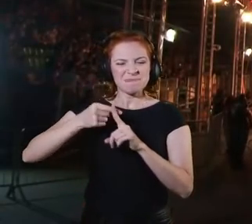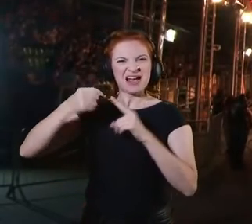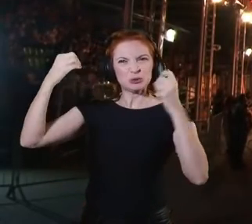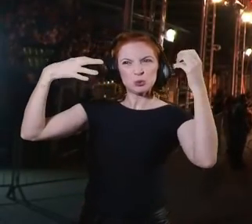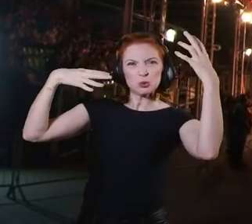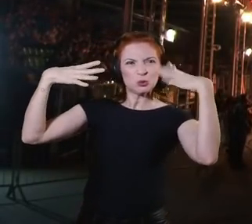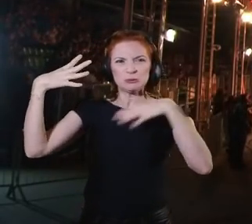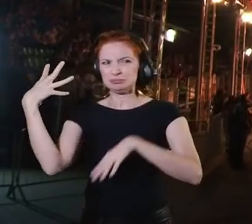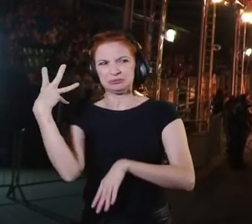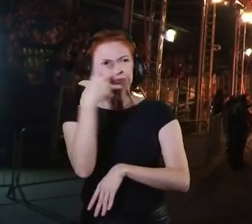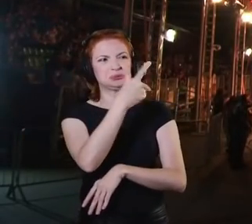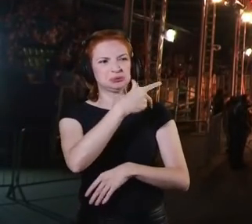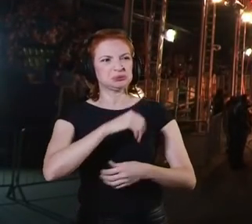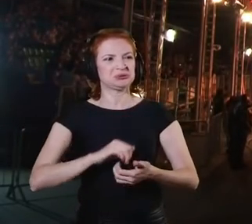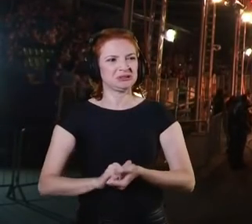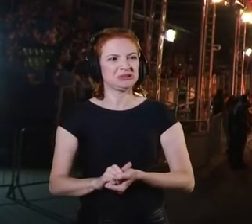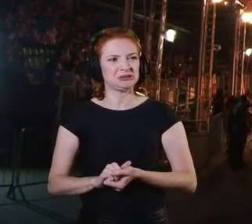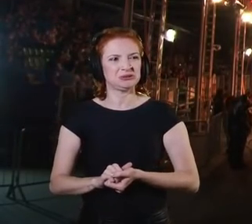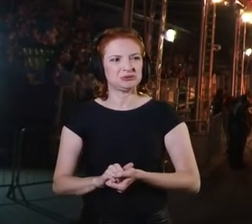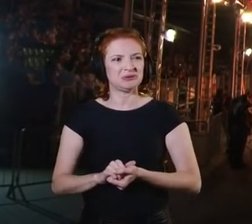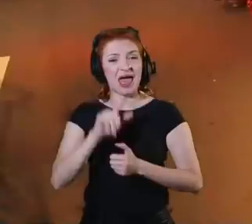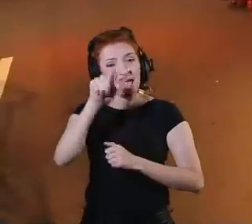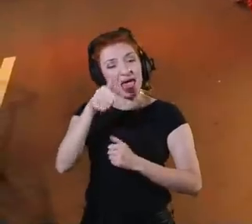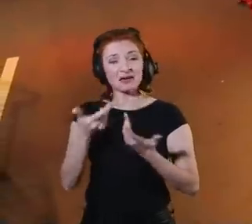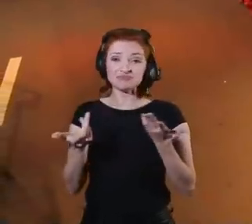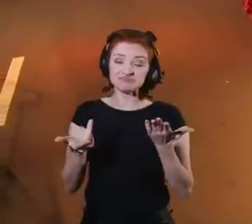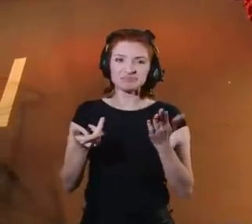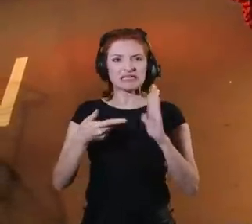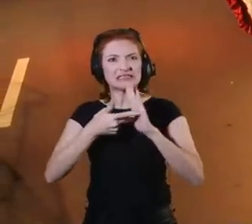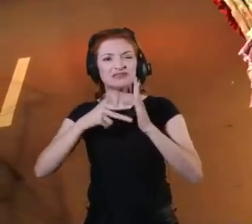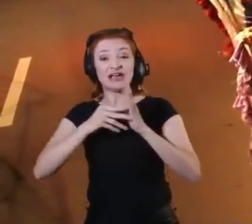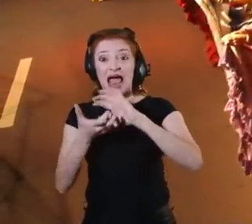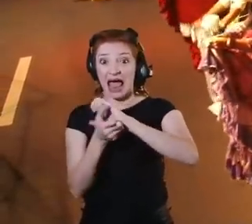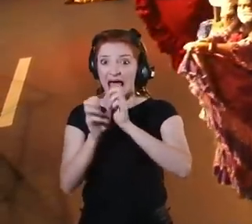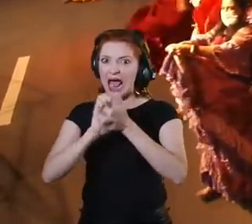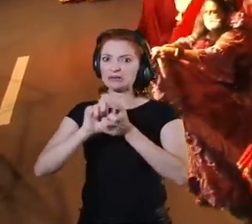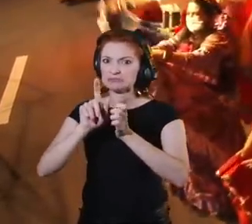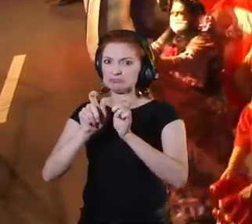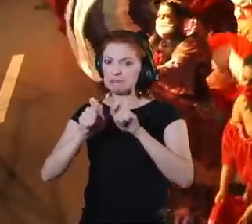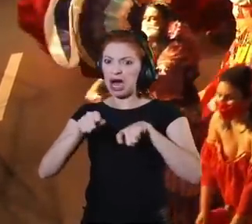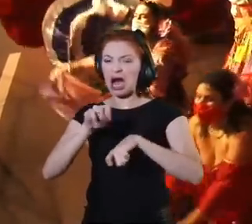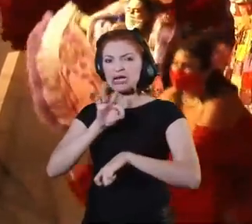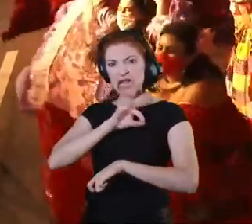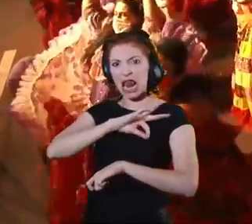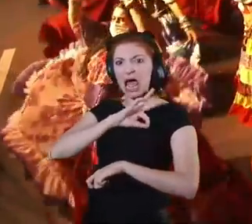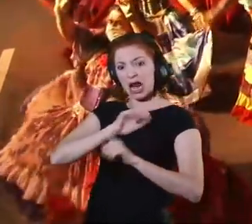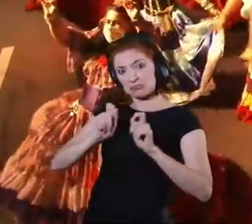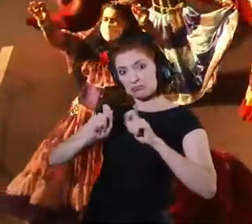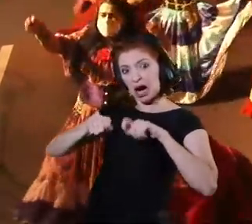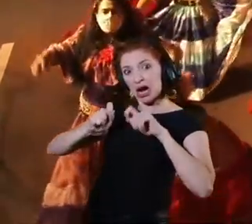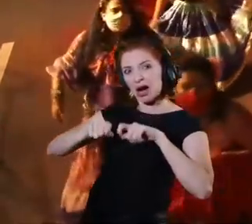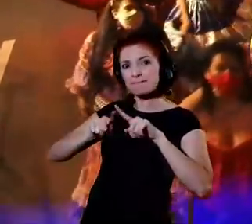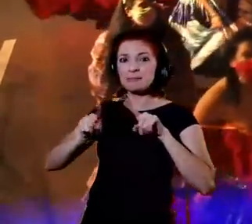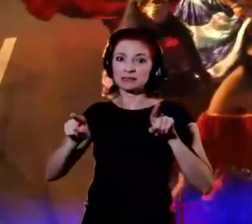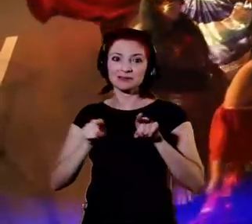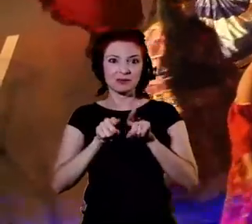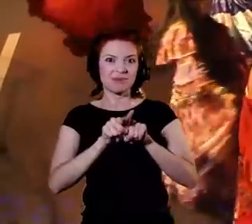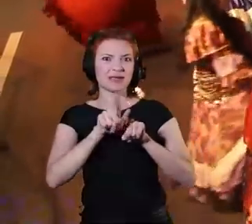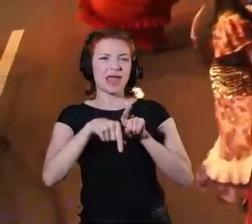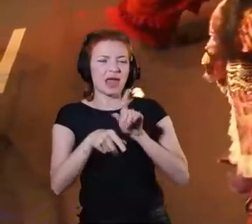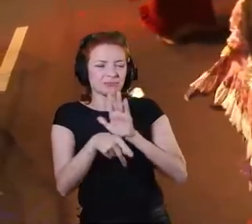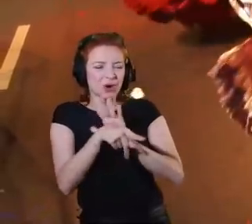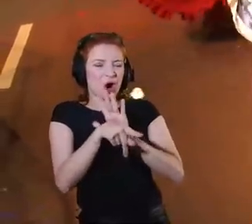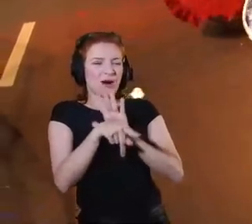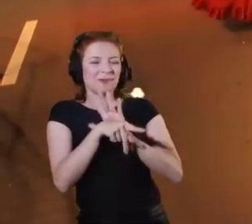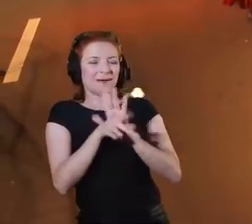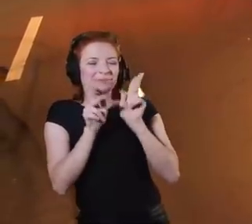a noite. Um belo espetáculo, Zé. A arte, ela é fonte de renda, mas ela também é fonte que alimenta a alma, né?